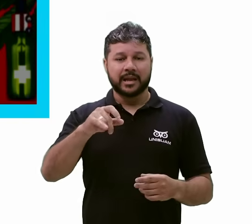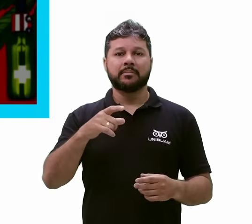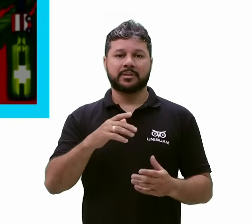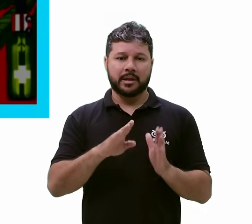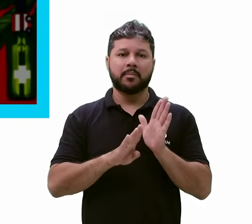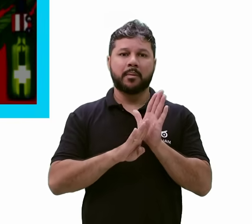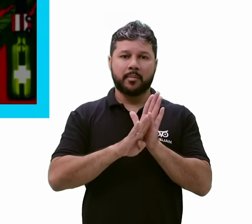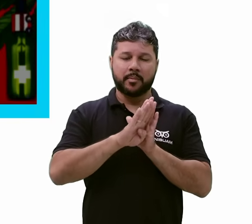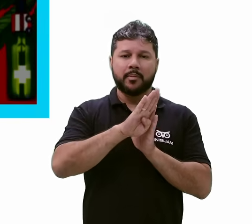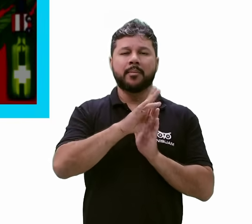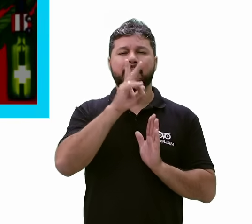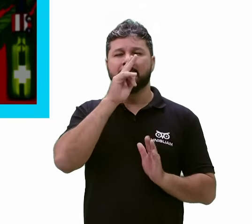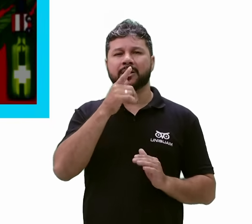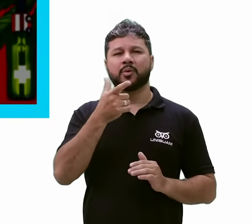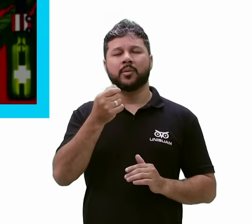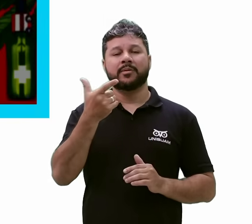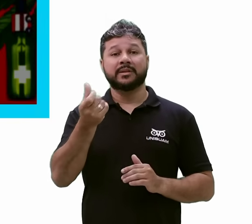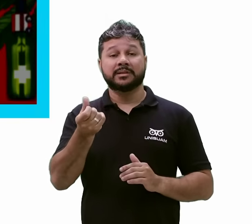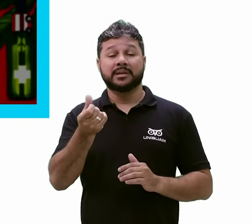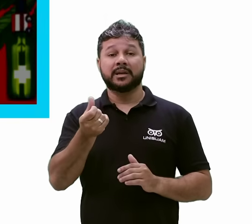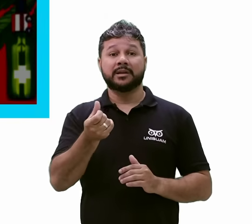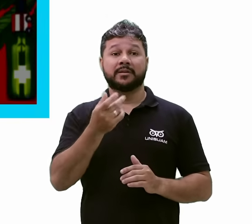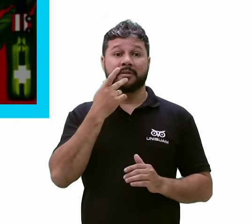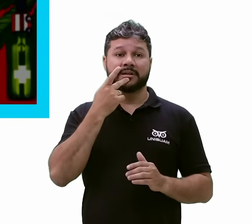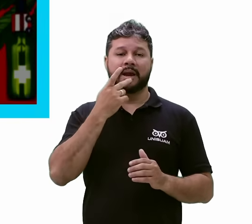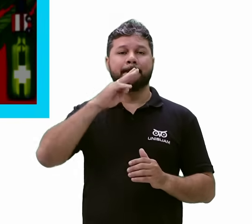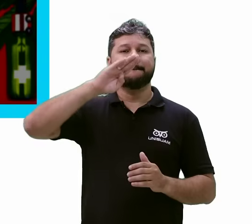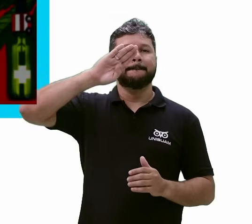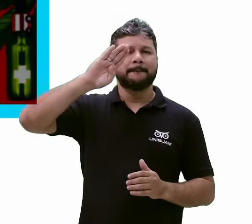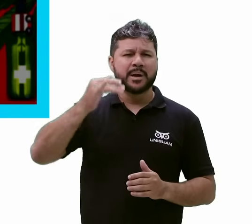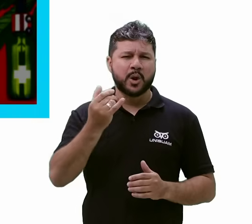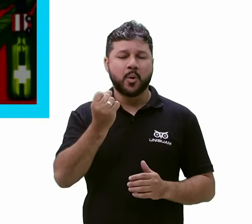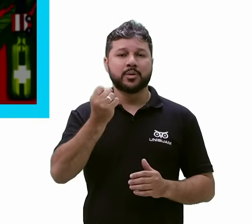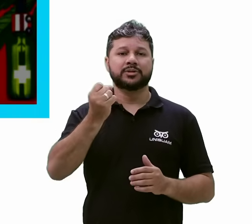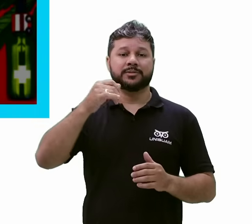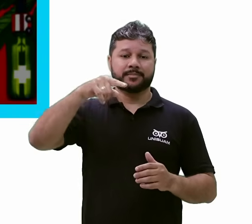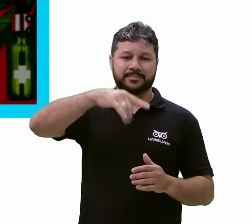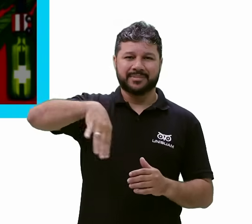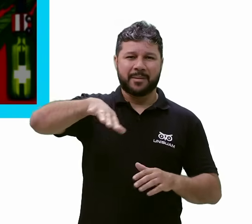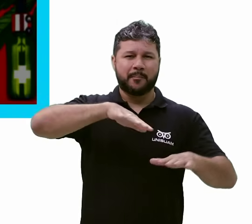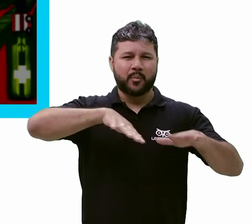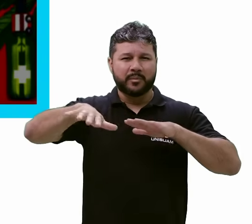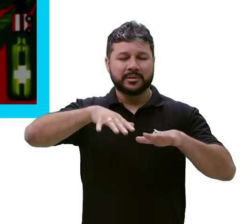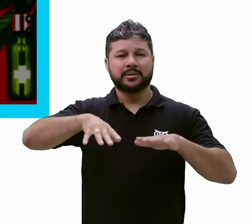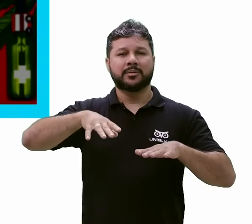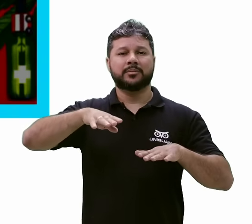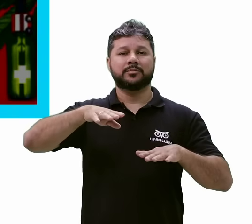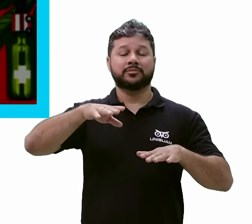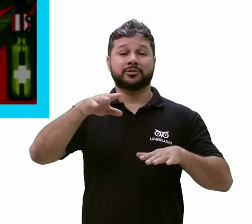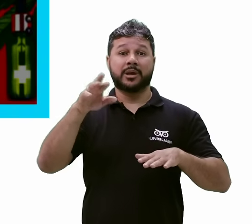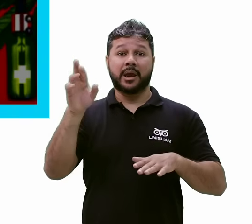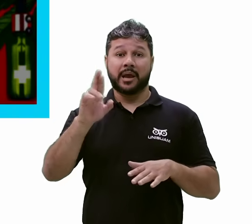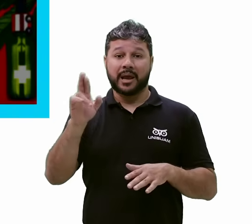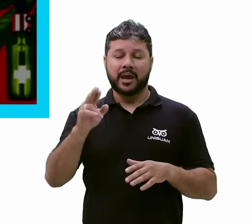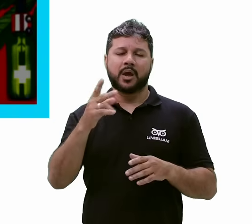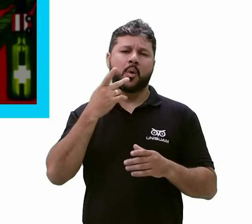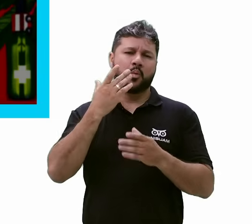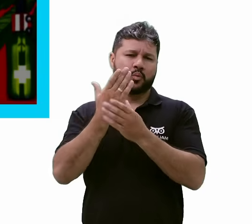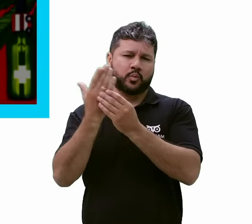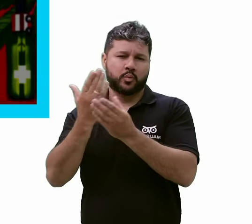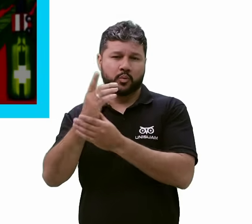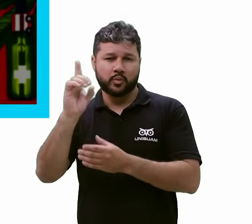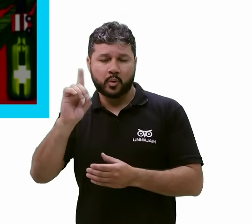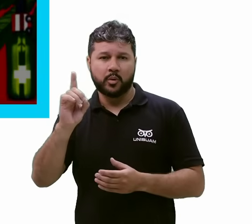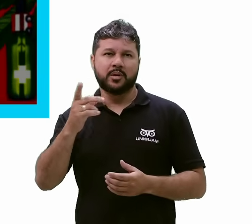que em 2026 ele vai chegar a 26 bilhões, tá, de reais em movimentação, ou de dólares,